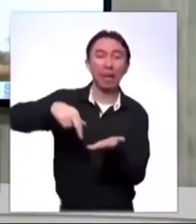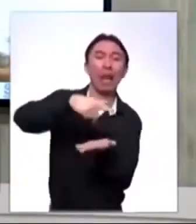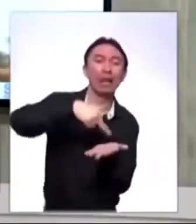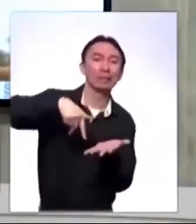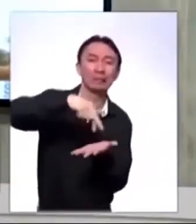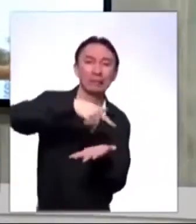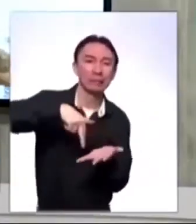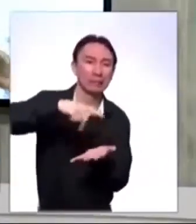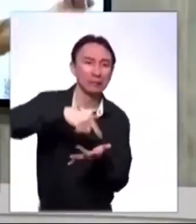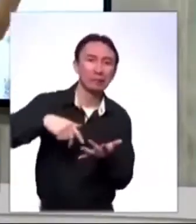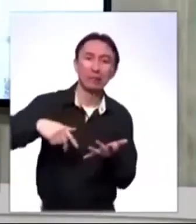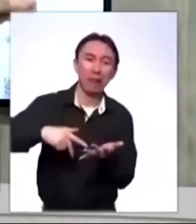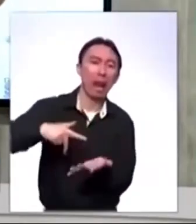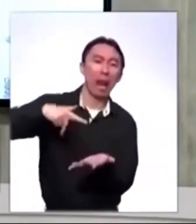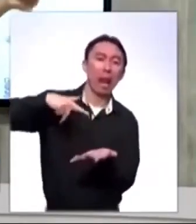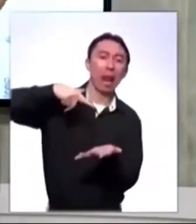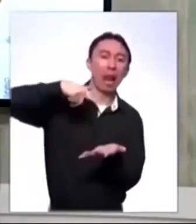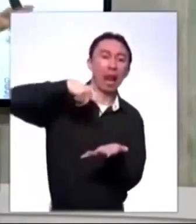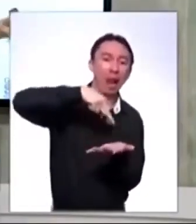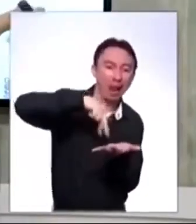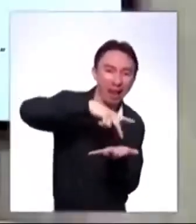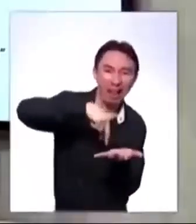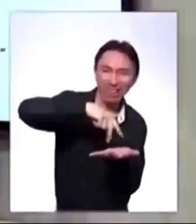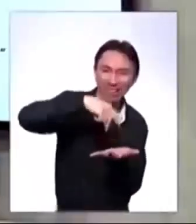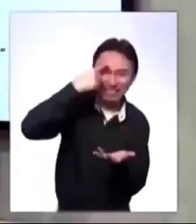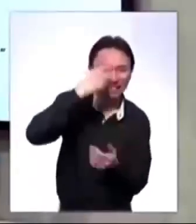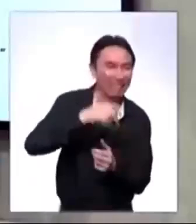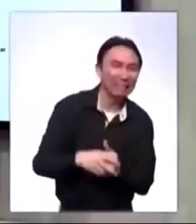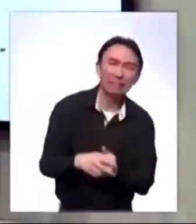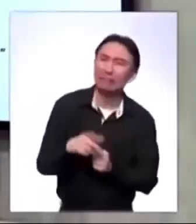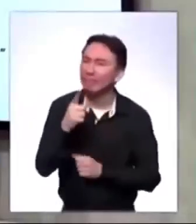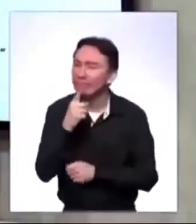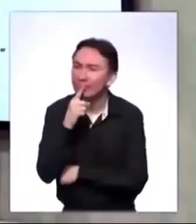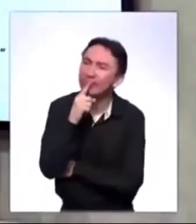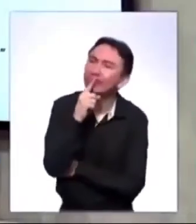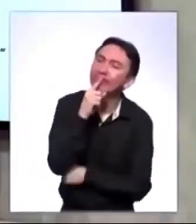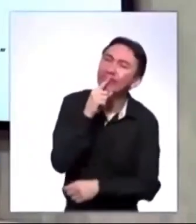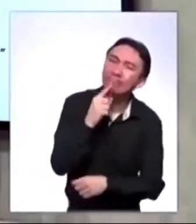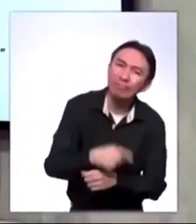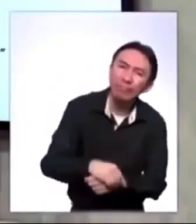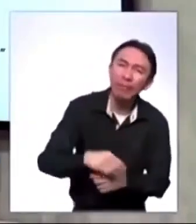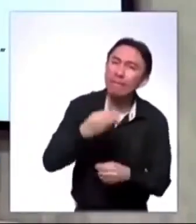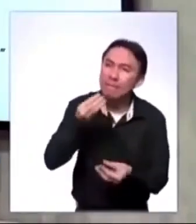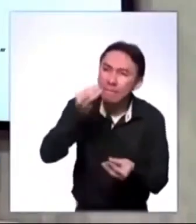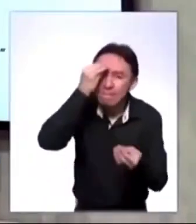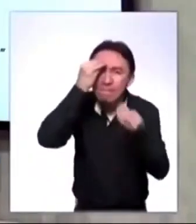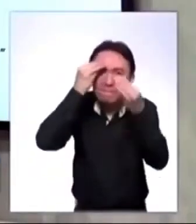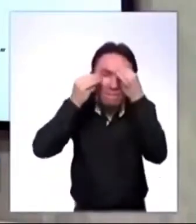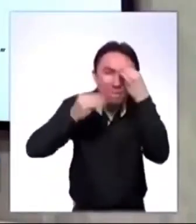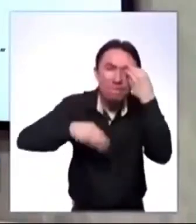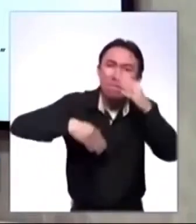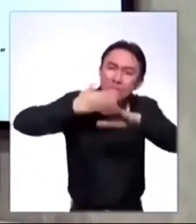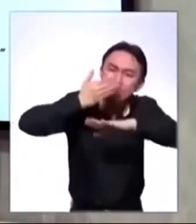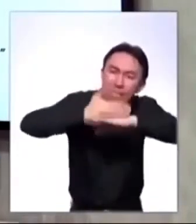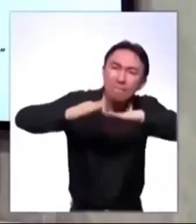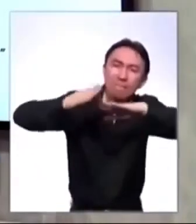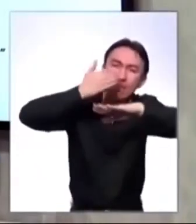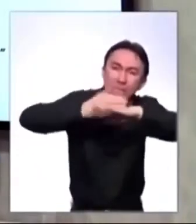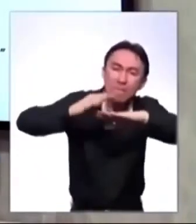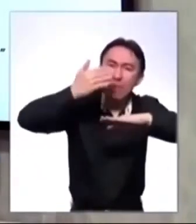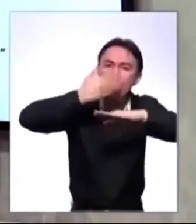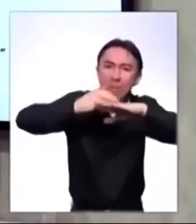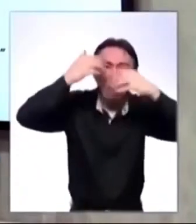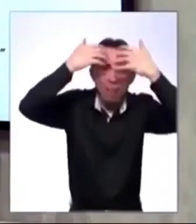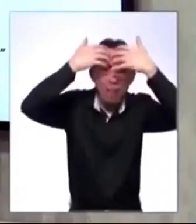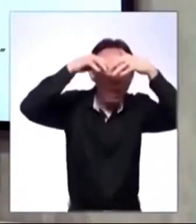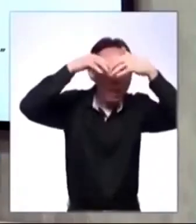entender o que você tem que olhar. Se você for ao teatro várias vezes, você também começa a educar os seus sentimentos. A arte é para isso, para nos melhorar como seres